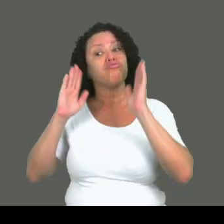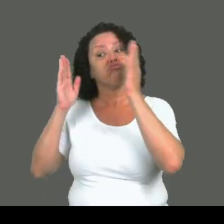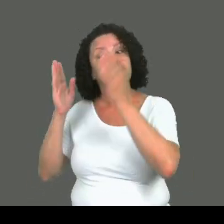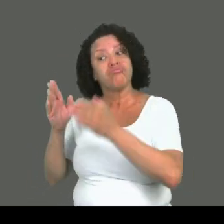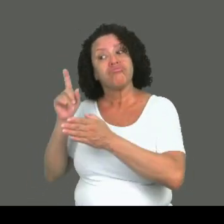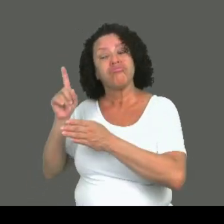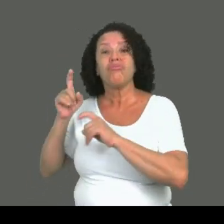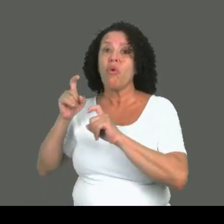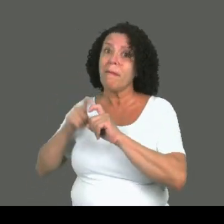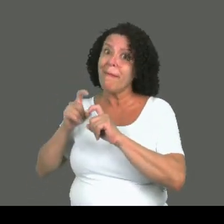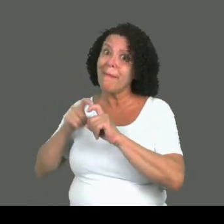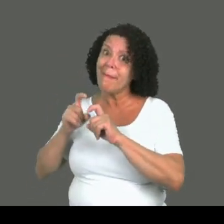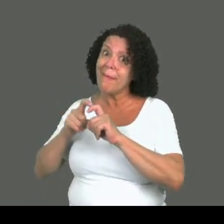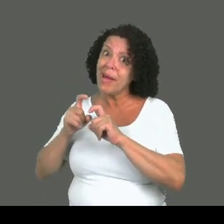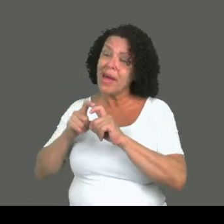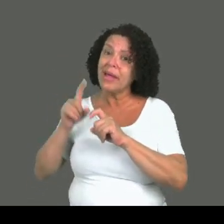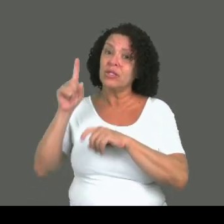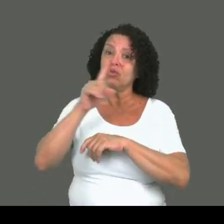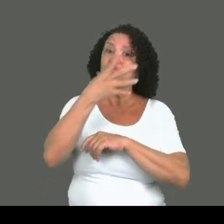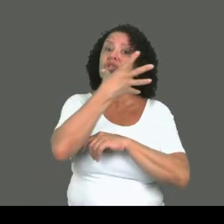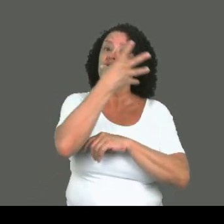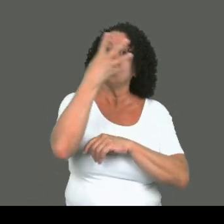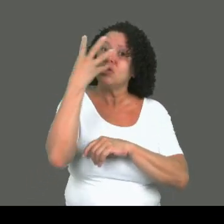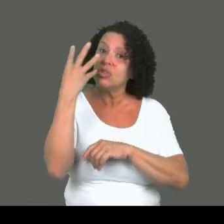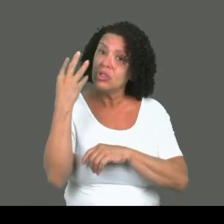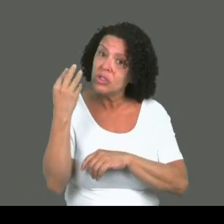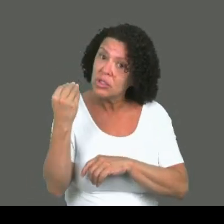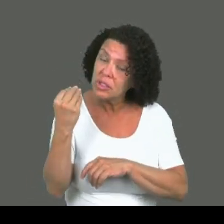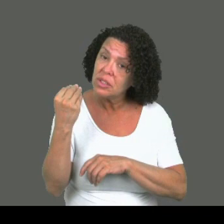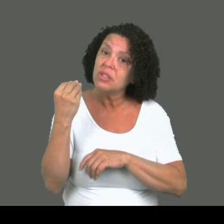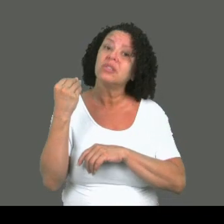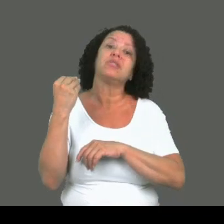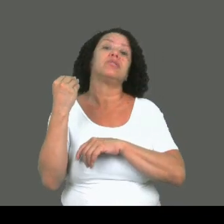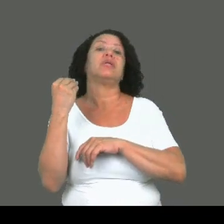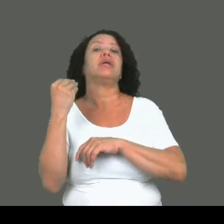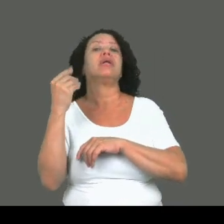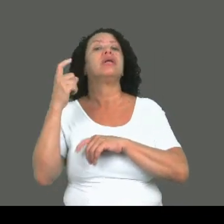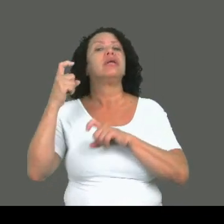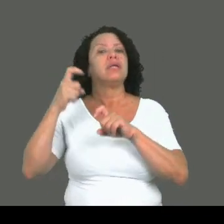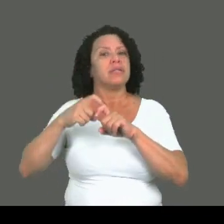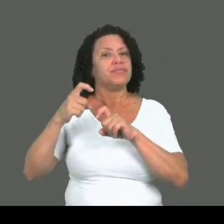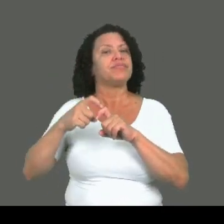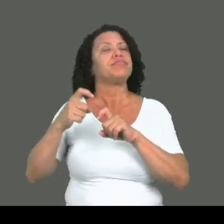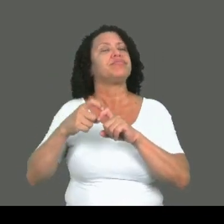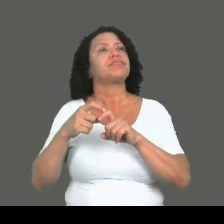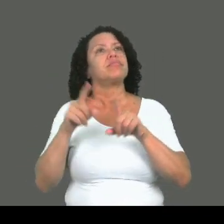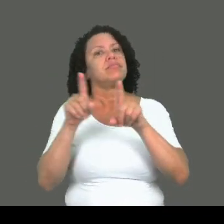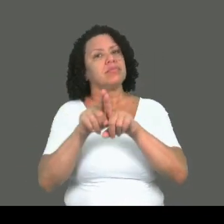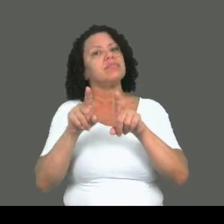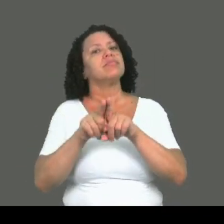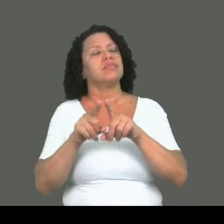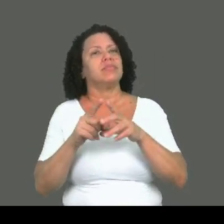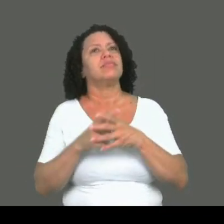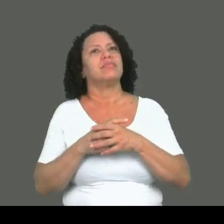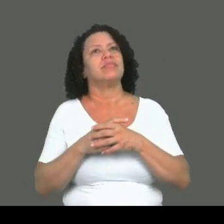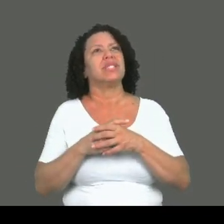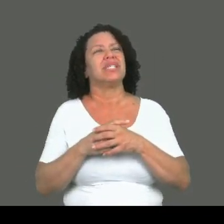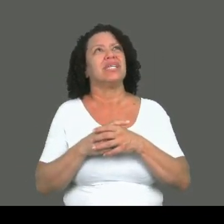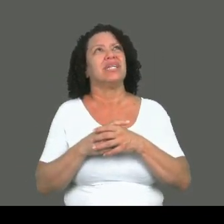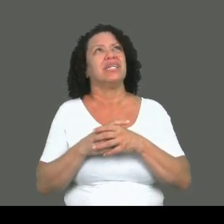né, muitas vezes, sem esquecer que a indústria farmacêutica acabou despejando